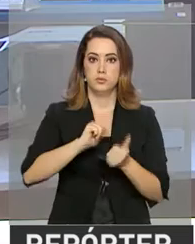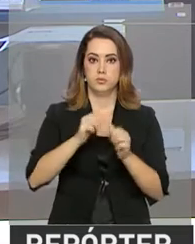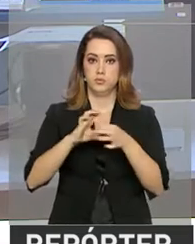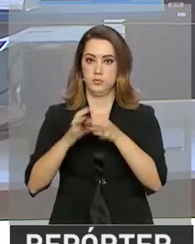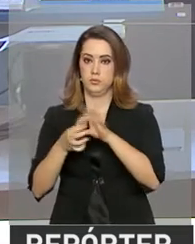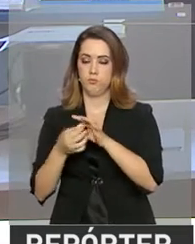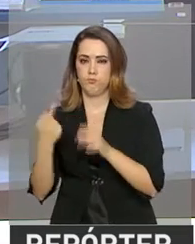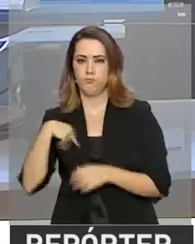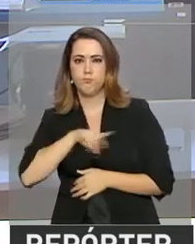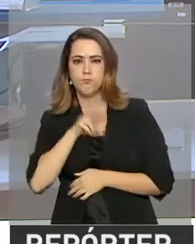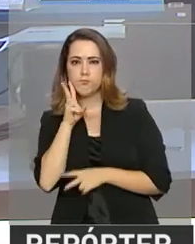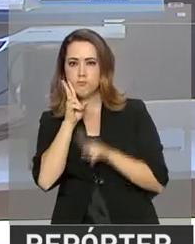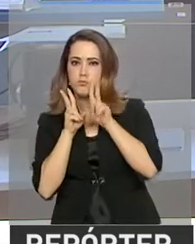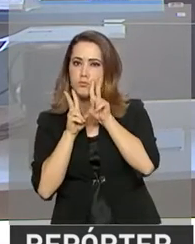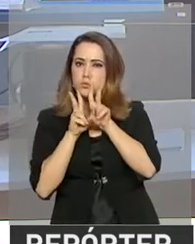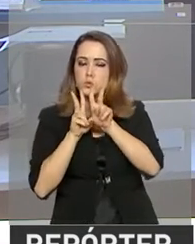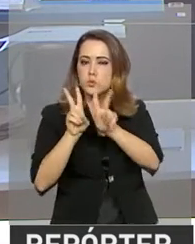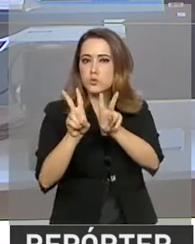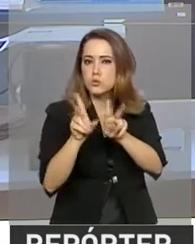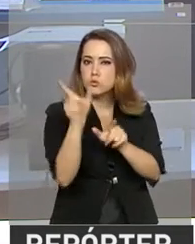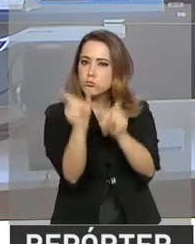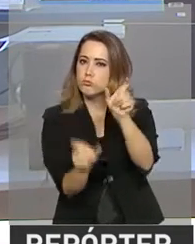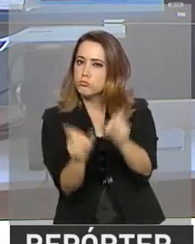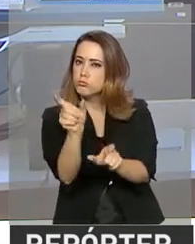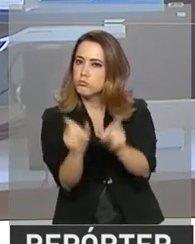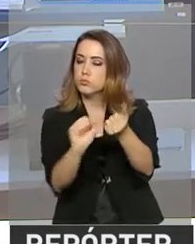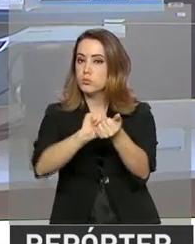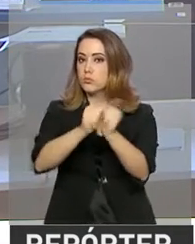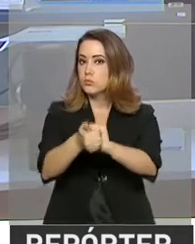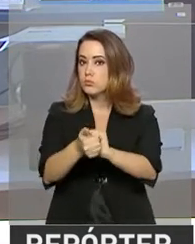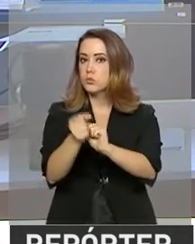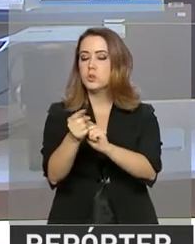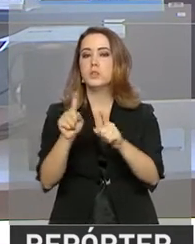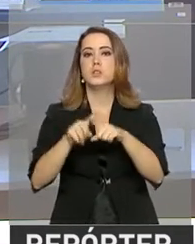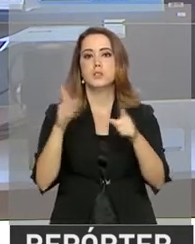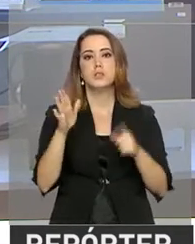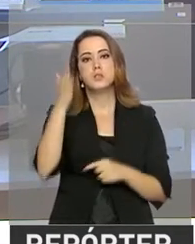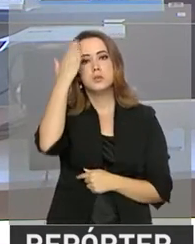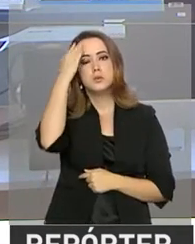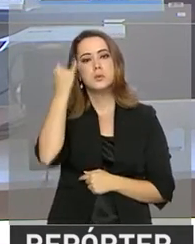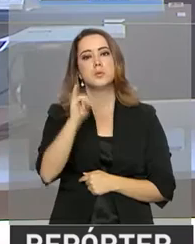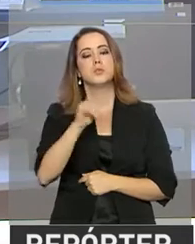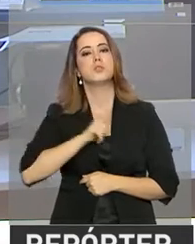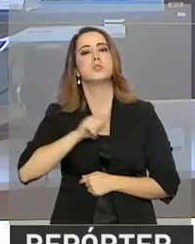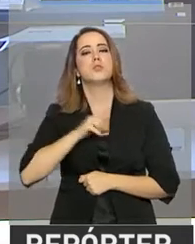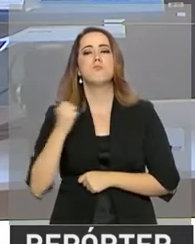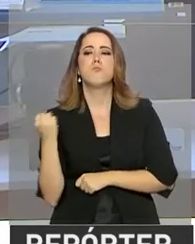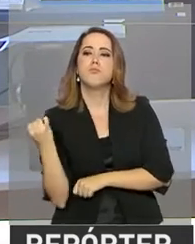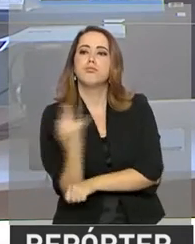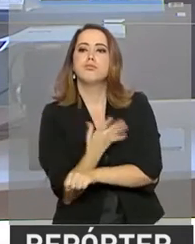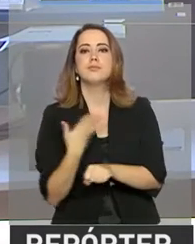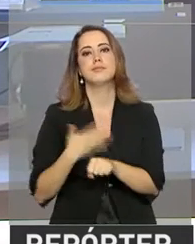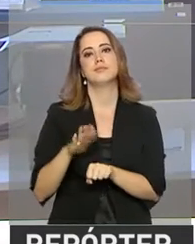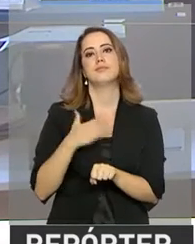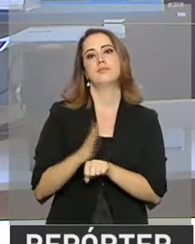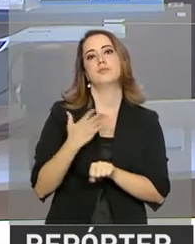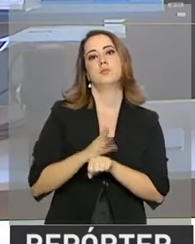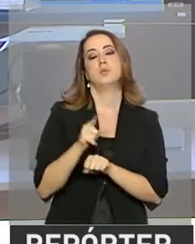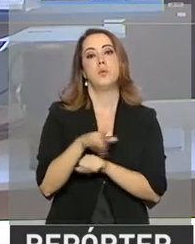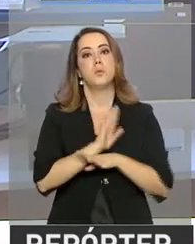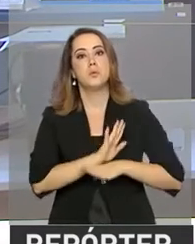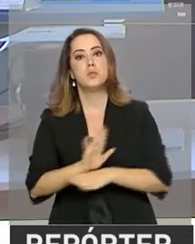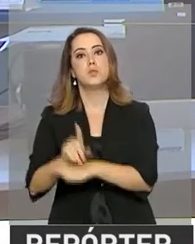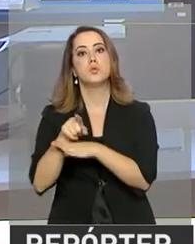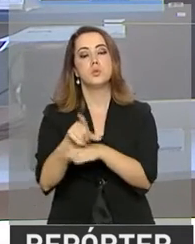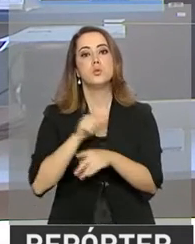Olimpíadas, ficamos de olho nos atletas e sabemos que atrás de cada conquista há muito treino. E para ajudar no desempenho deles,